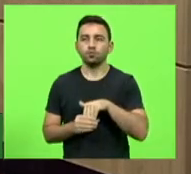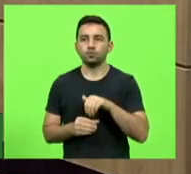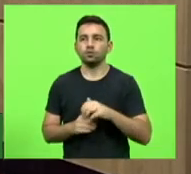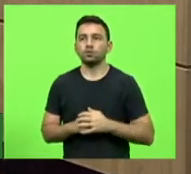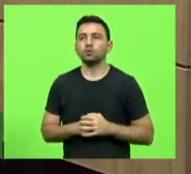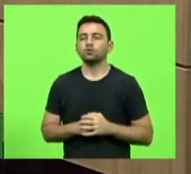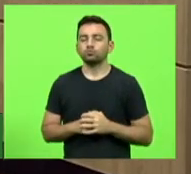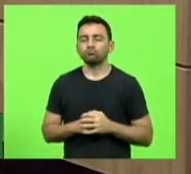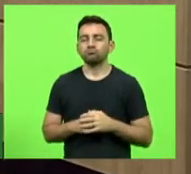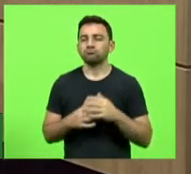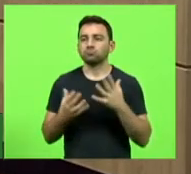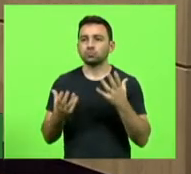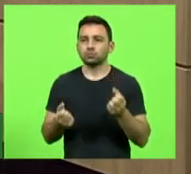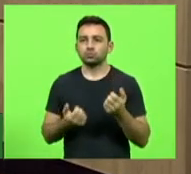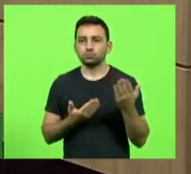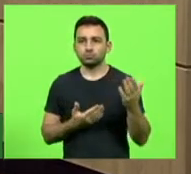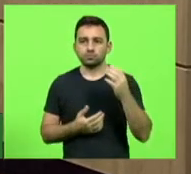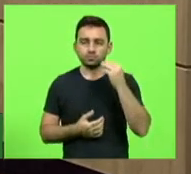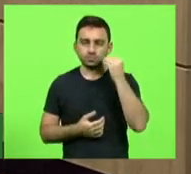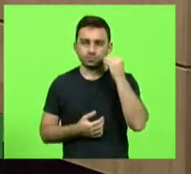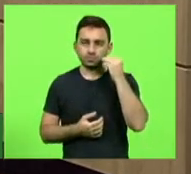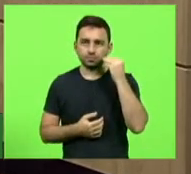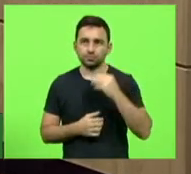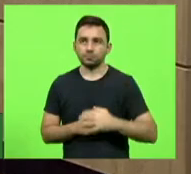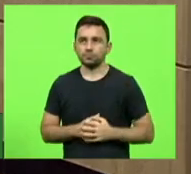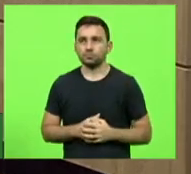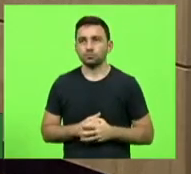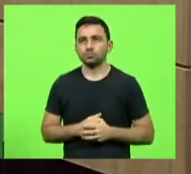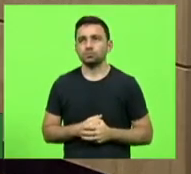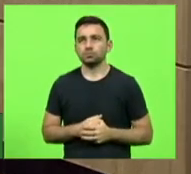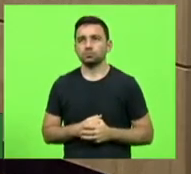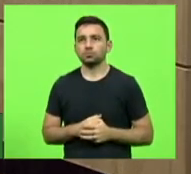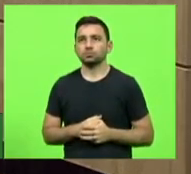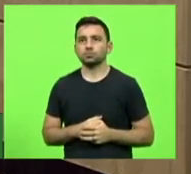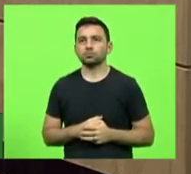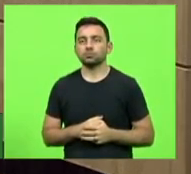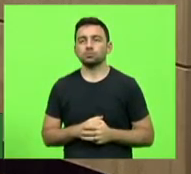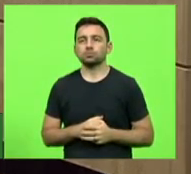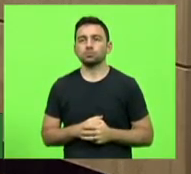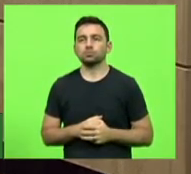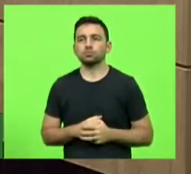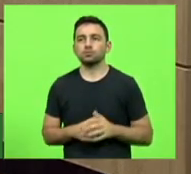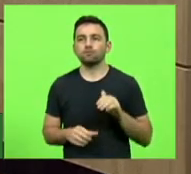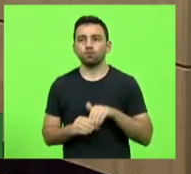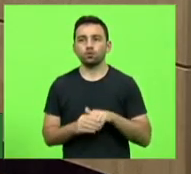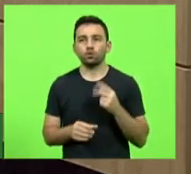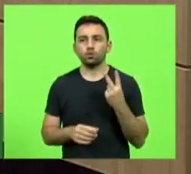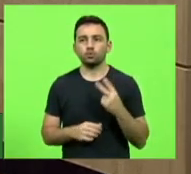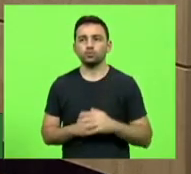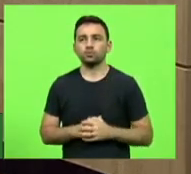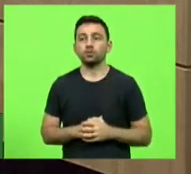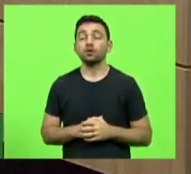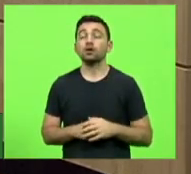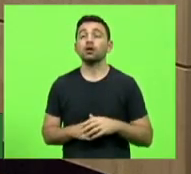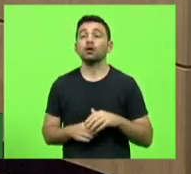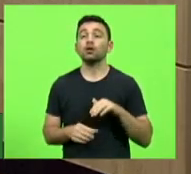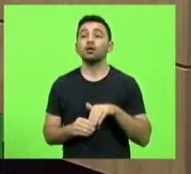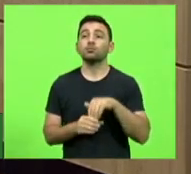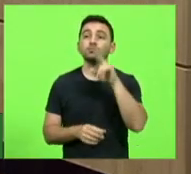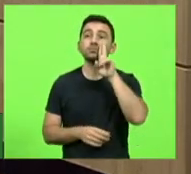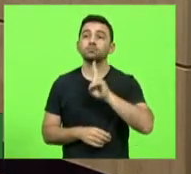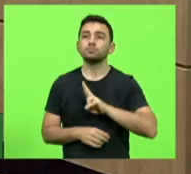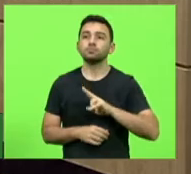favorável ao deputado Márcio, presidente. Voto 2. Como vota o deputado Ivan Nats?